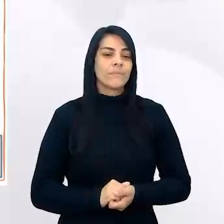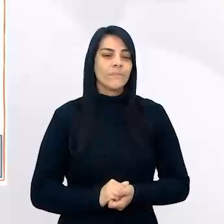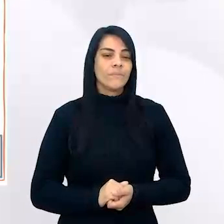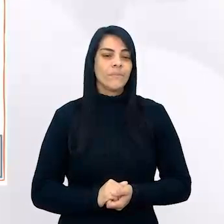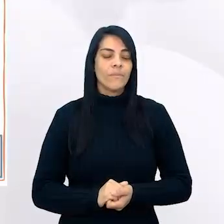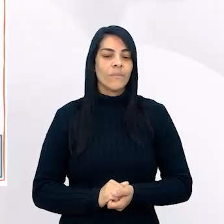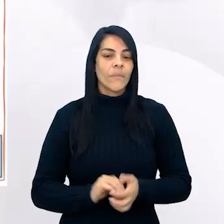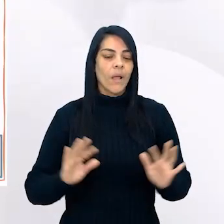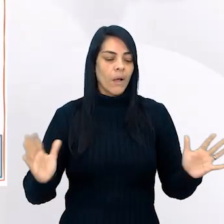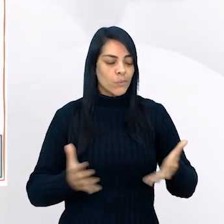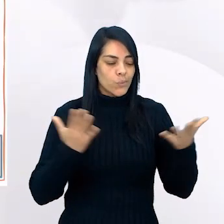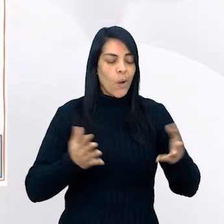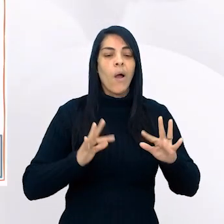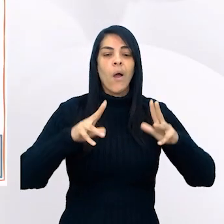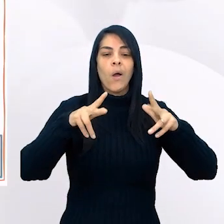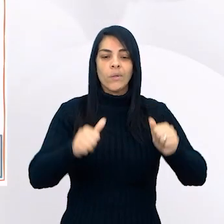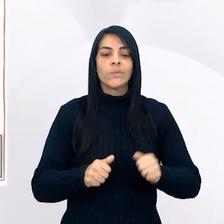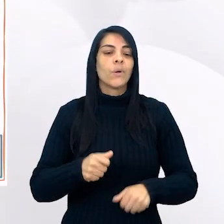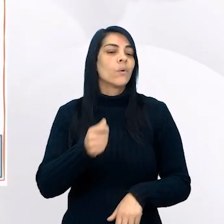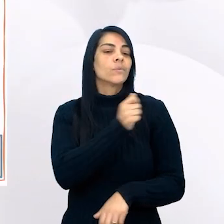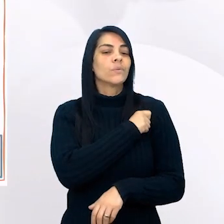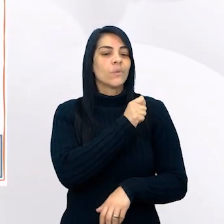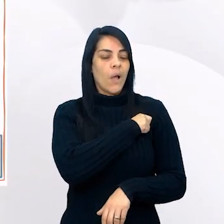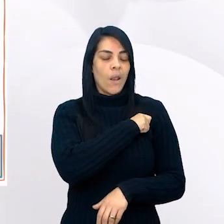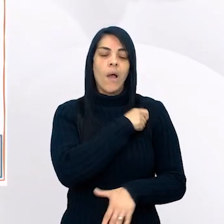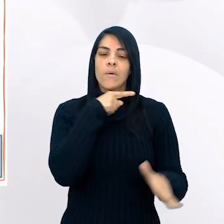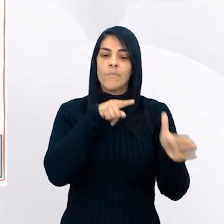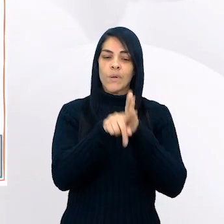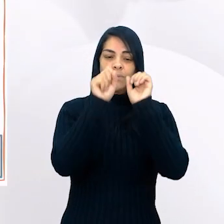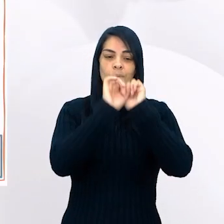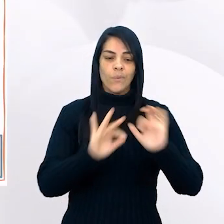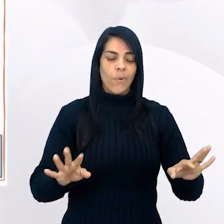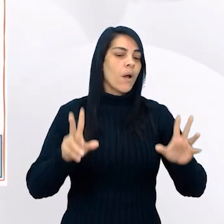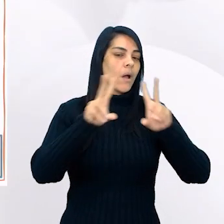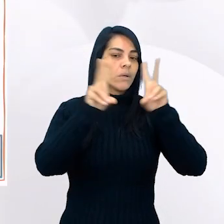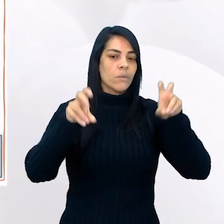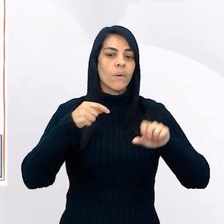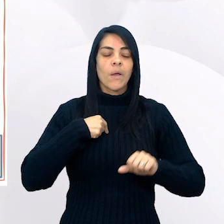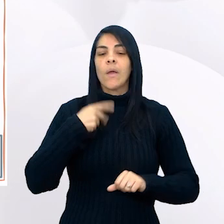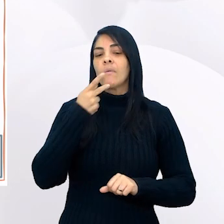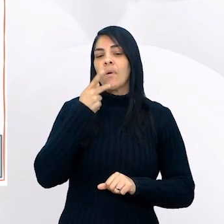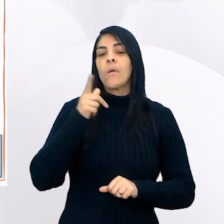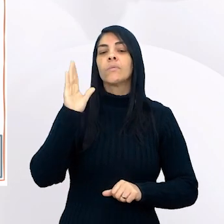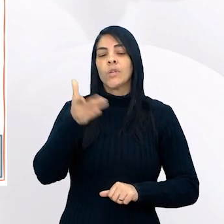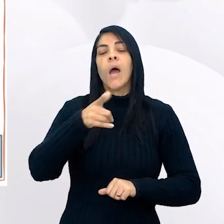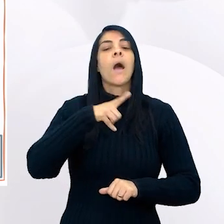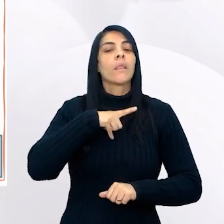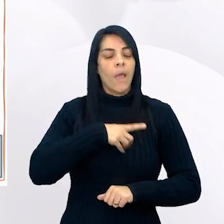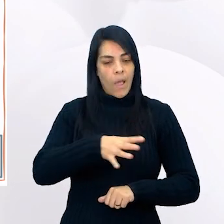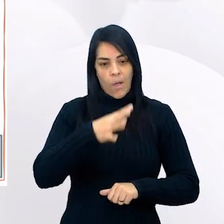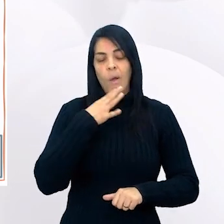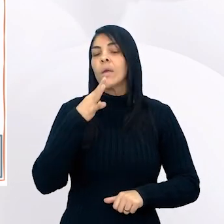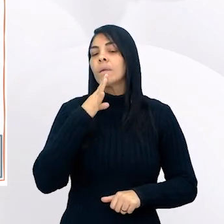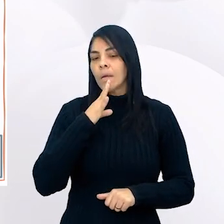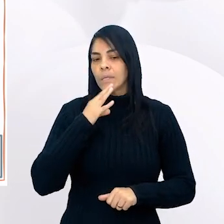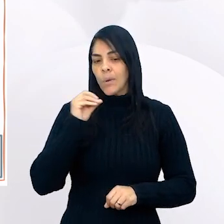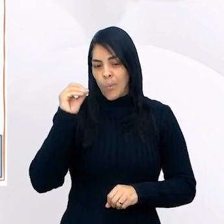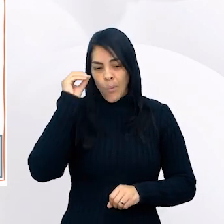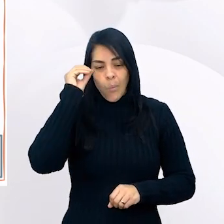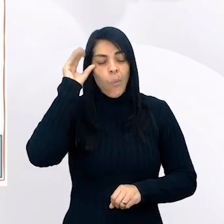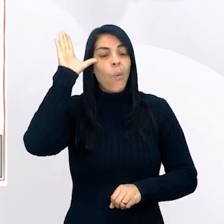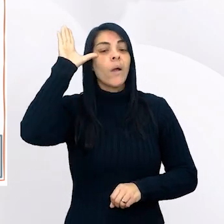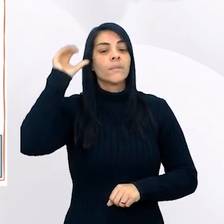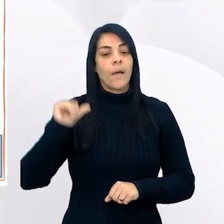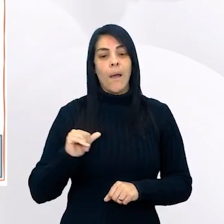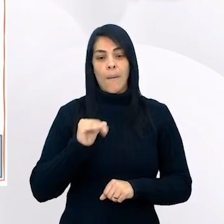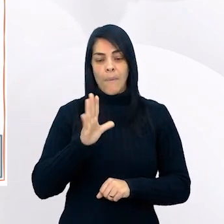os estudantes com uma pergunta disparadora e a contextualização. Então, é sobre isso que eu estou falando. Ele já tem um conhecimento prévio e ele vai aumentar esse